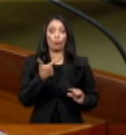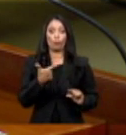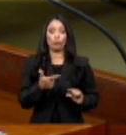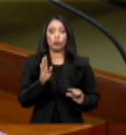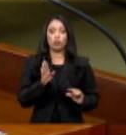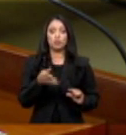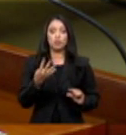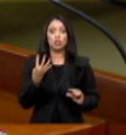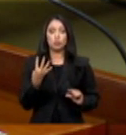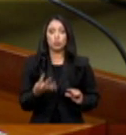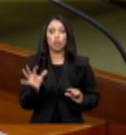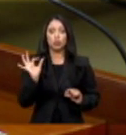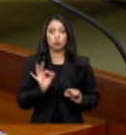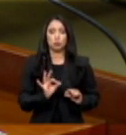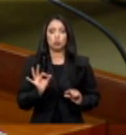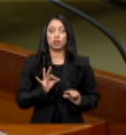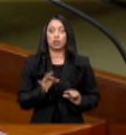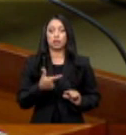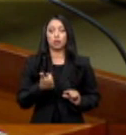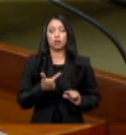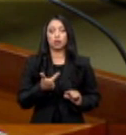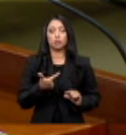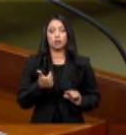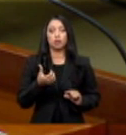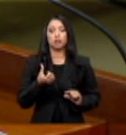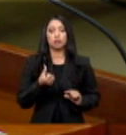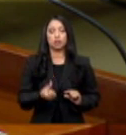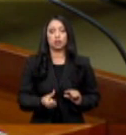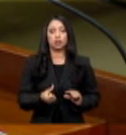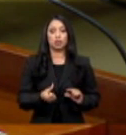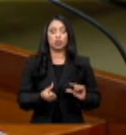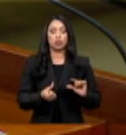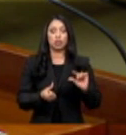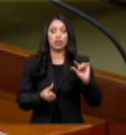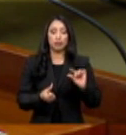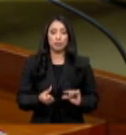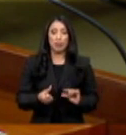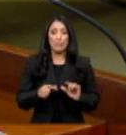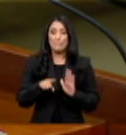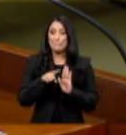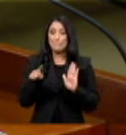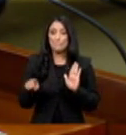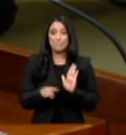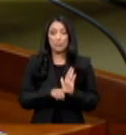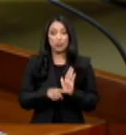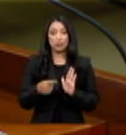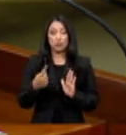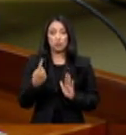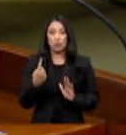2,4%, sendo que, desde 2016, este número é inferior a 2%, estando hoje em